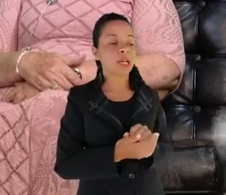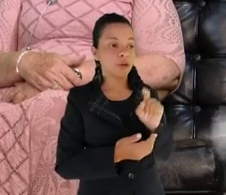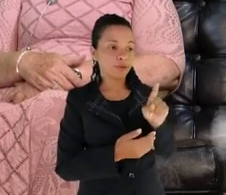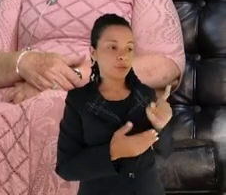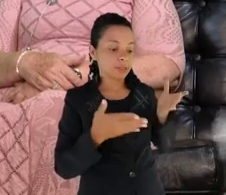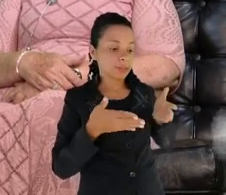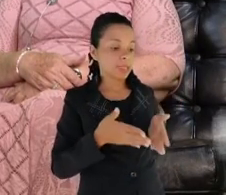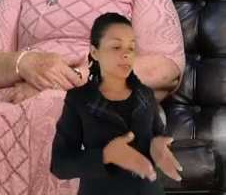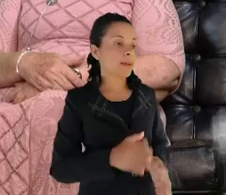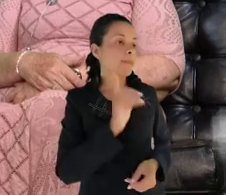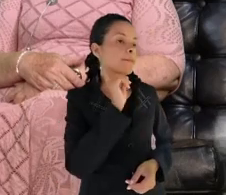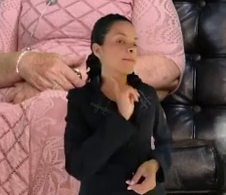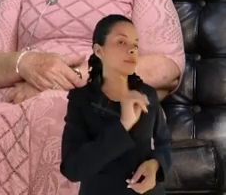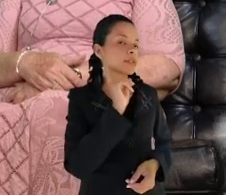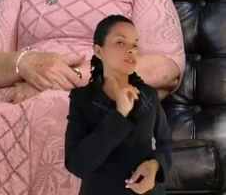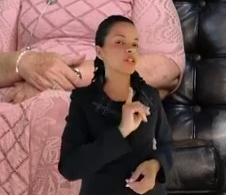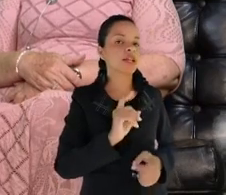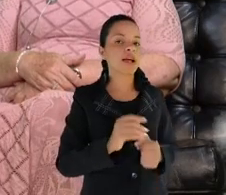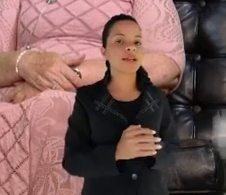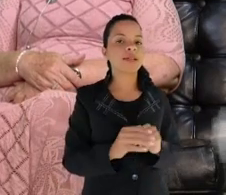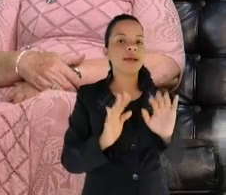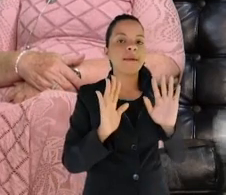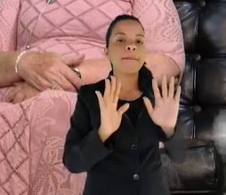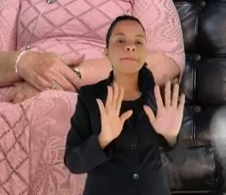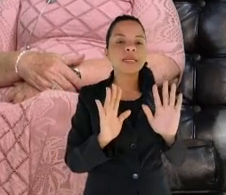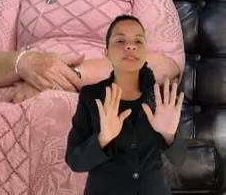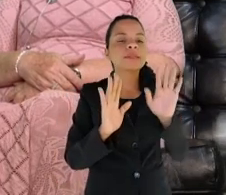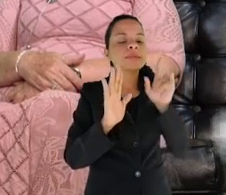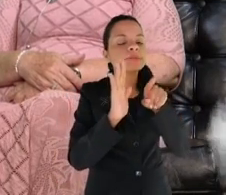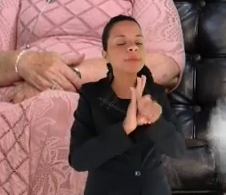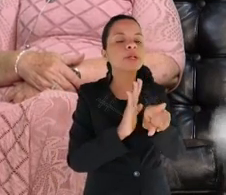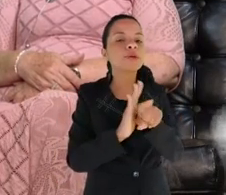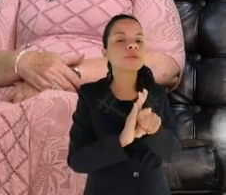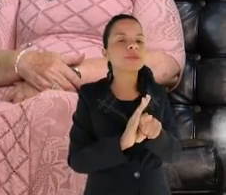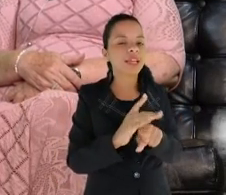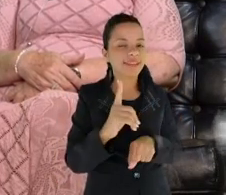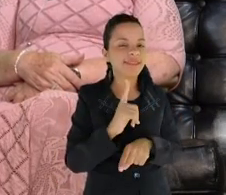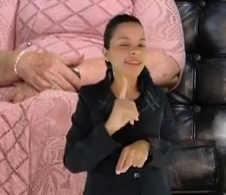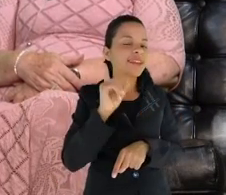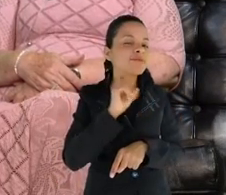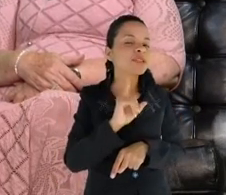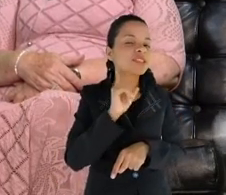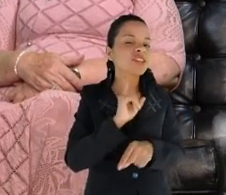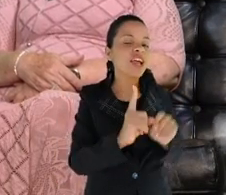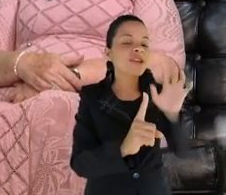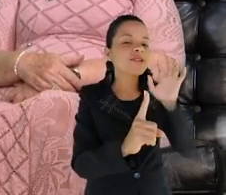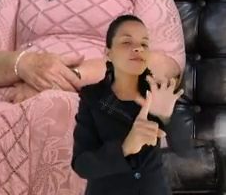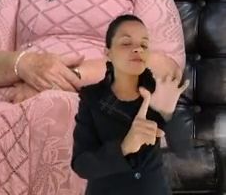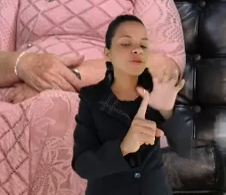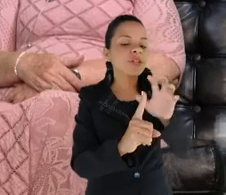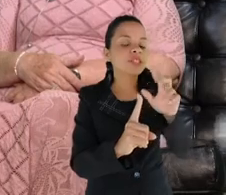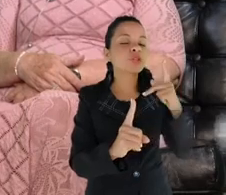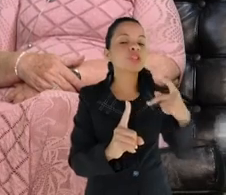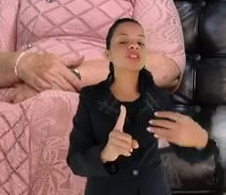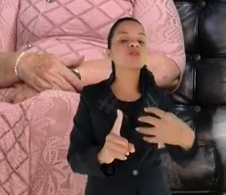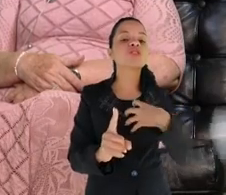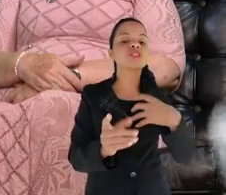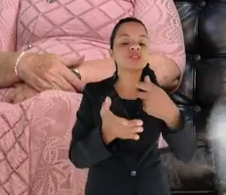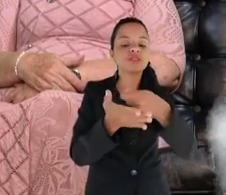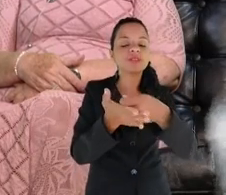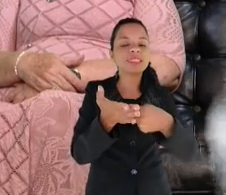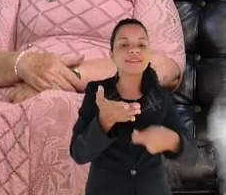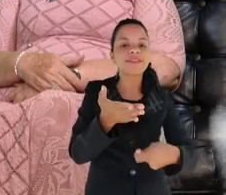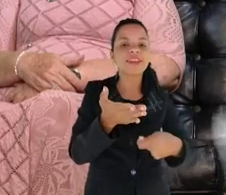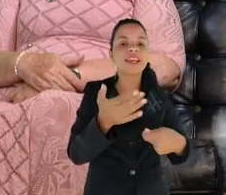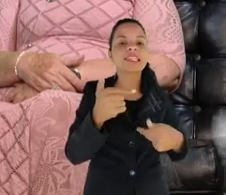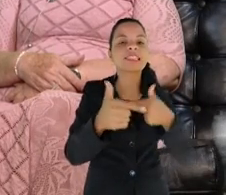e eu gostaria de saber se há influência mineira também na sua escrita, nos trabalhos, nos projetos.